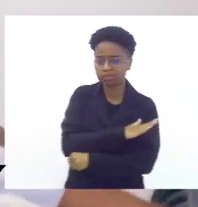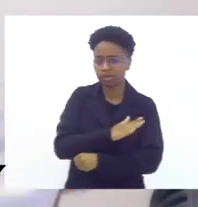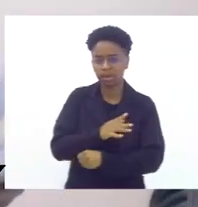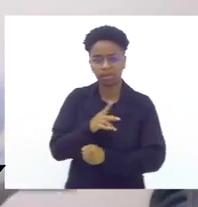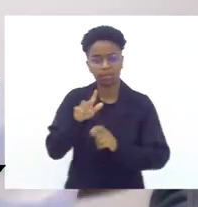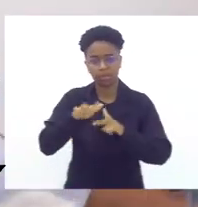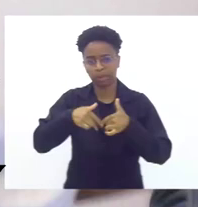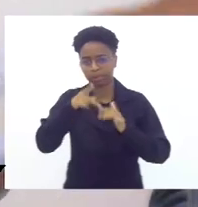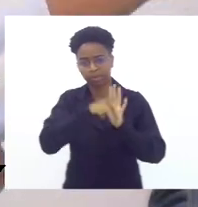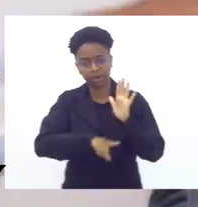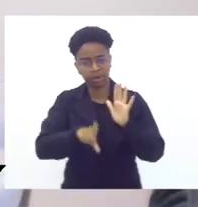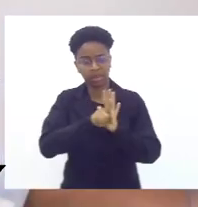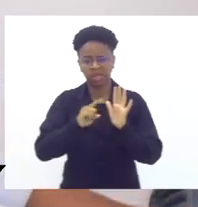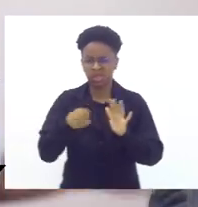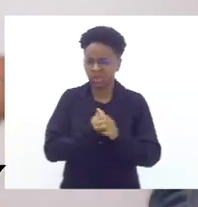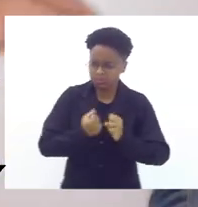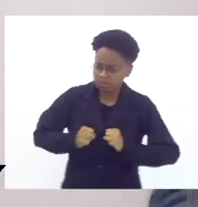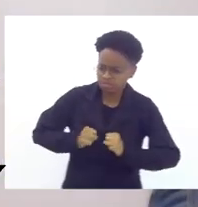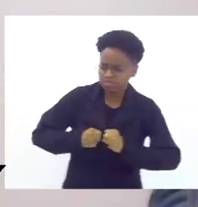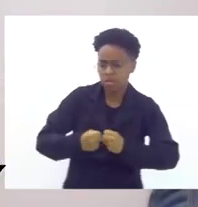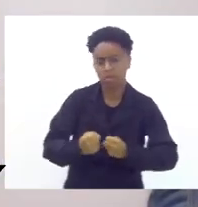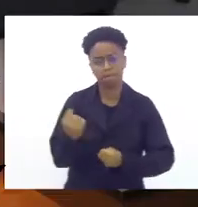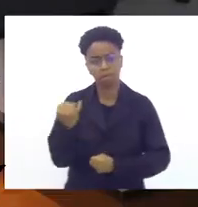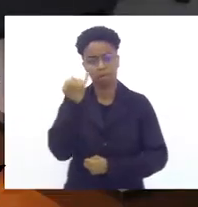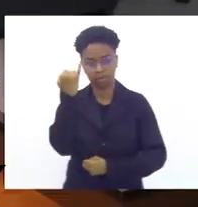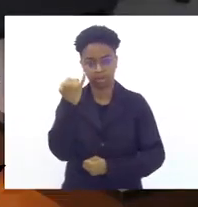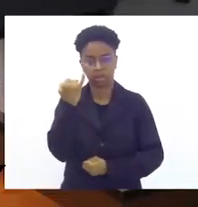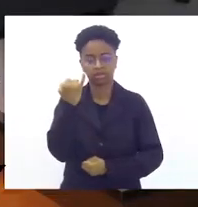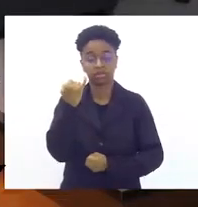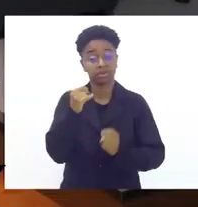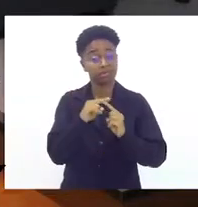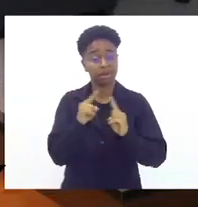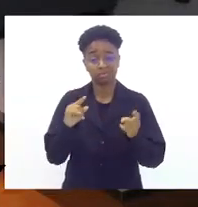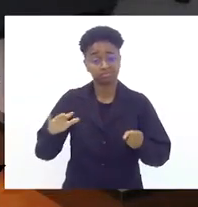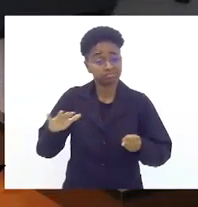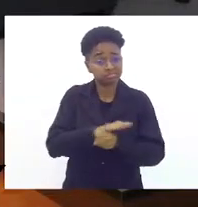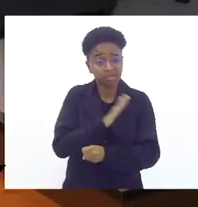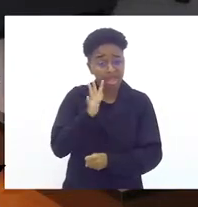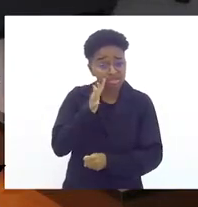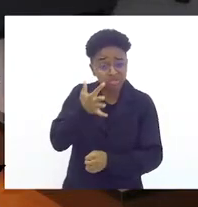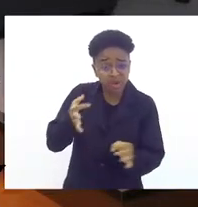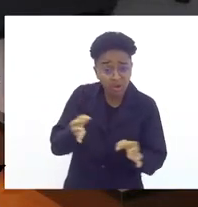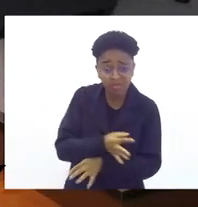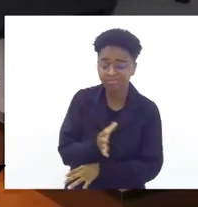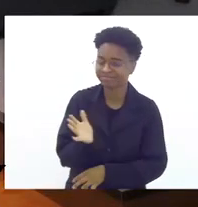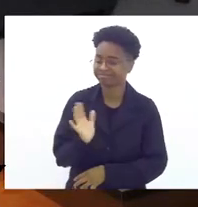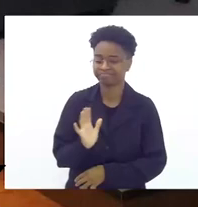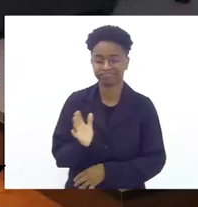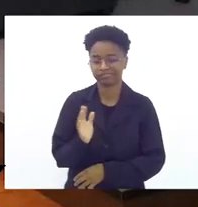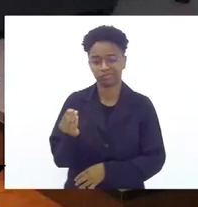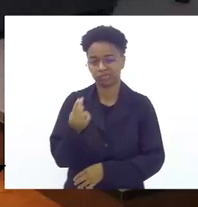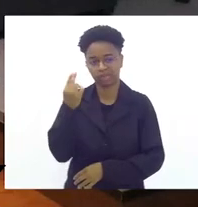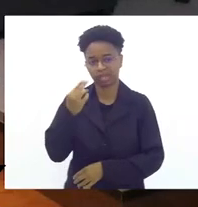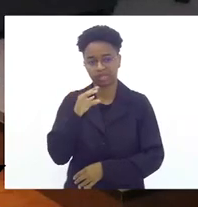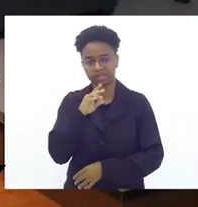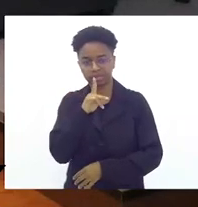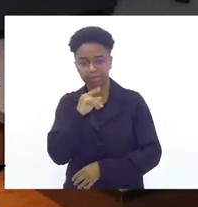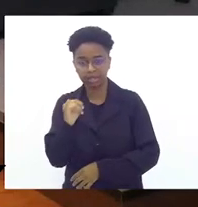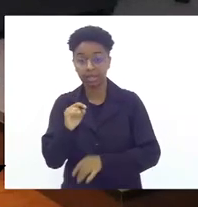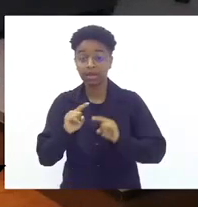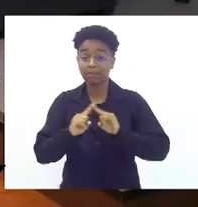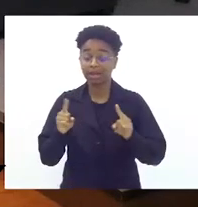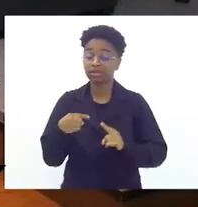num projeto de lei que é um esforço super importante da gente fazer não se esgota e simplesmente uma CPI mas que a gente precisa